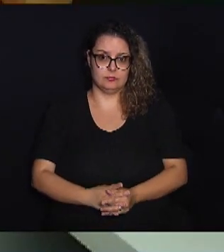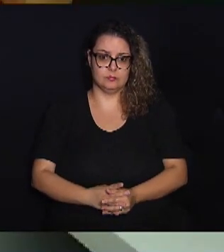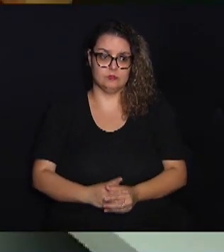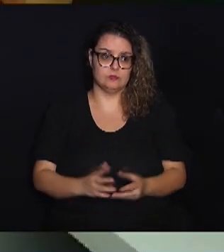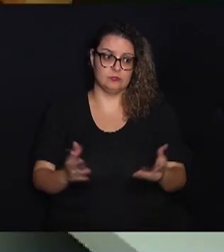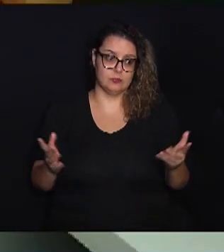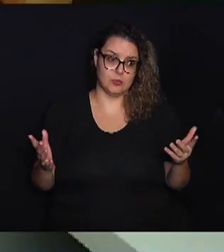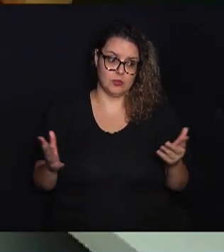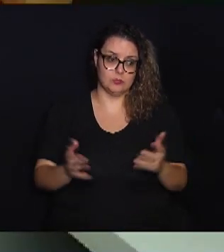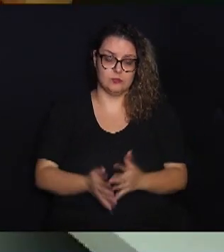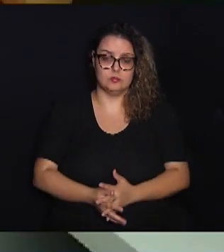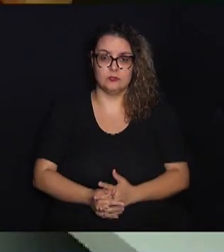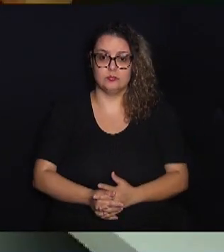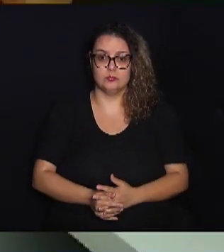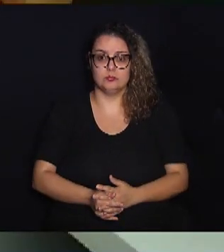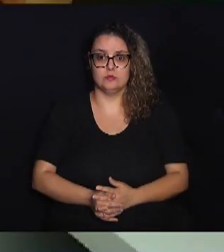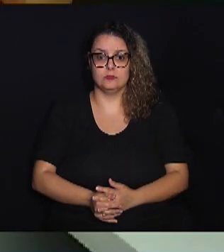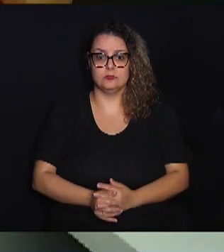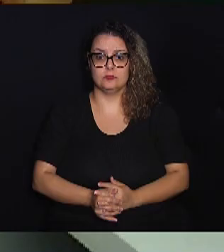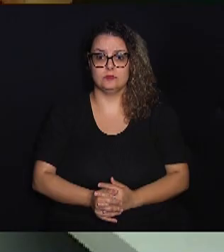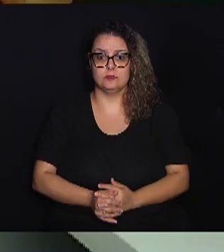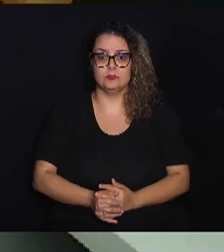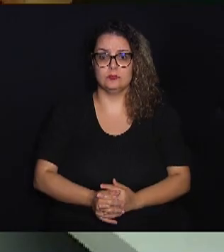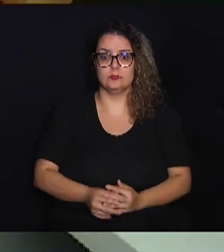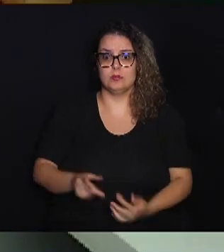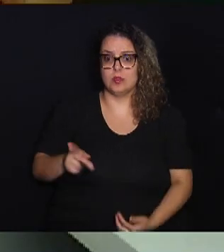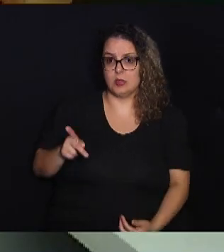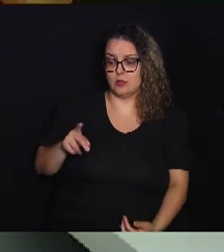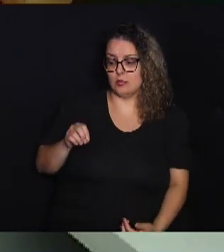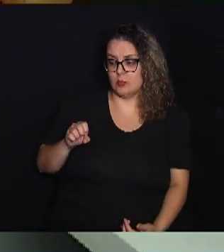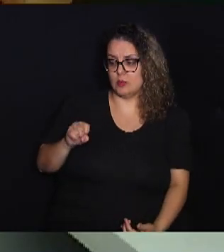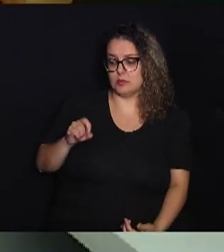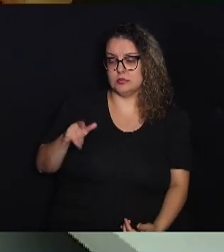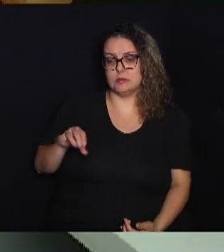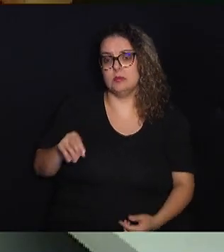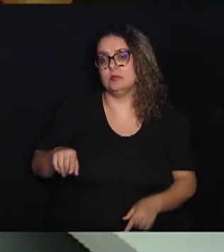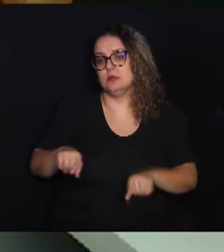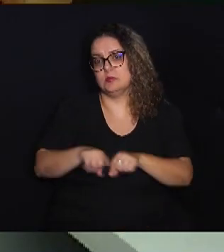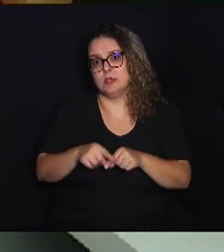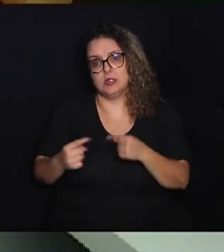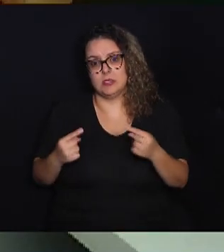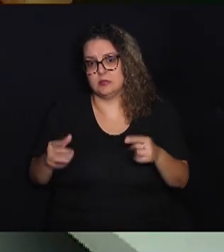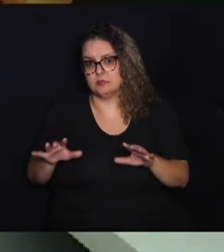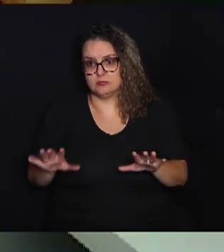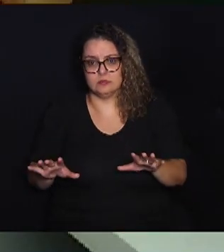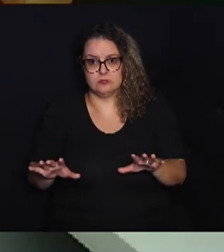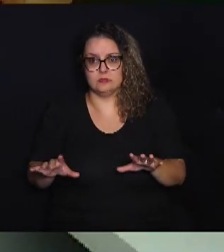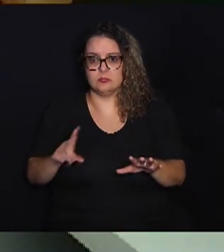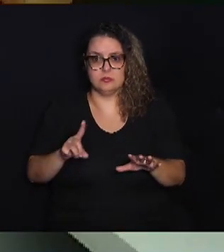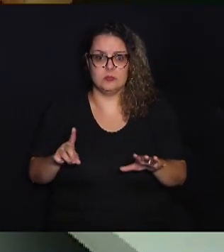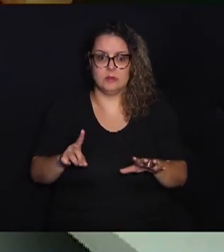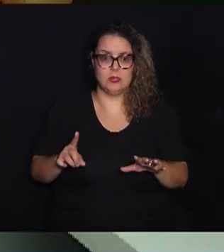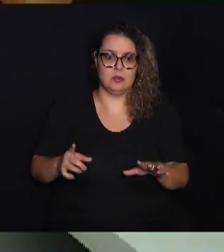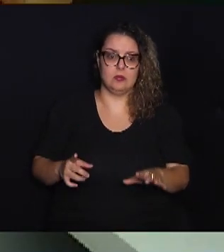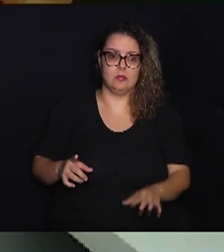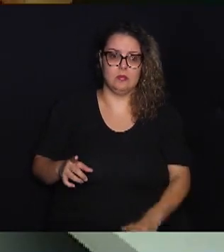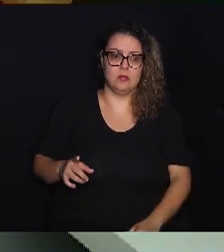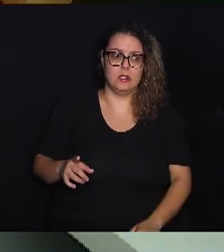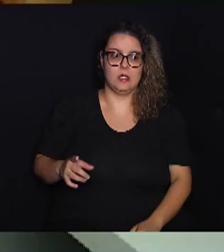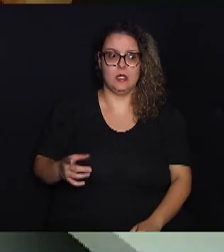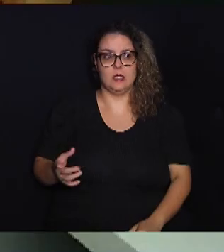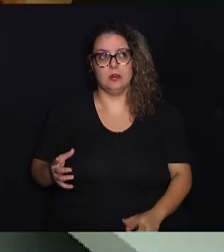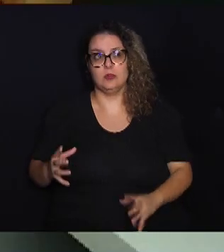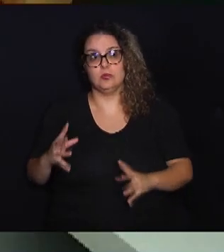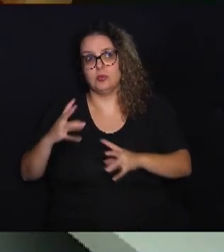Bom, a posição é algo relativo, né? Então tem uma importância, não é absoluta, mas tem uma importância sim,